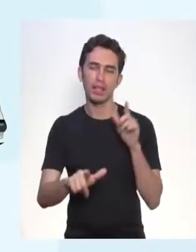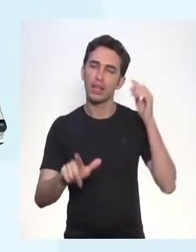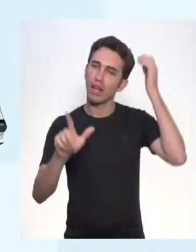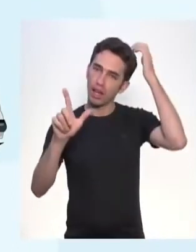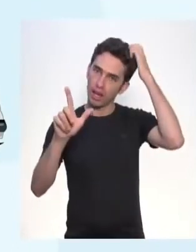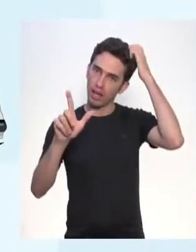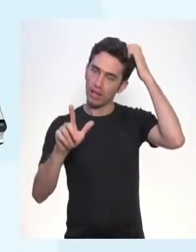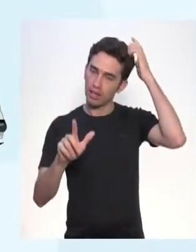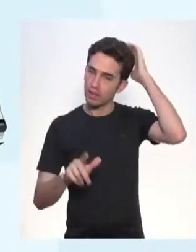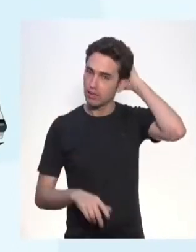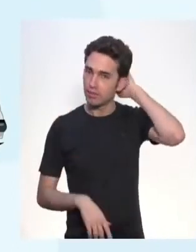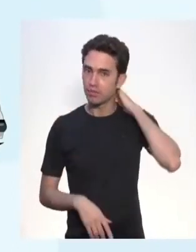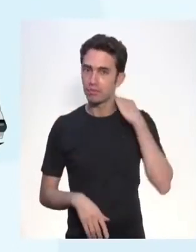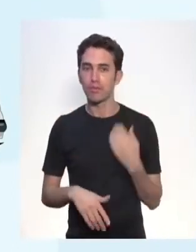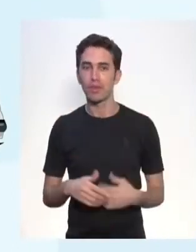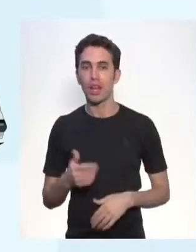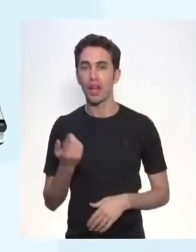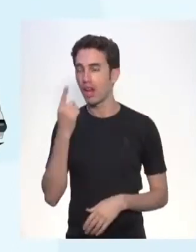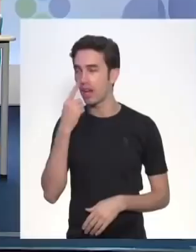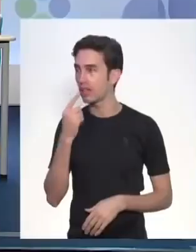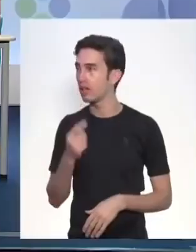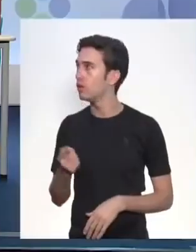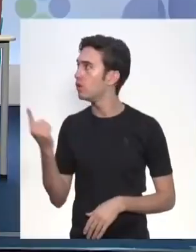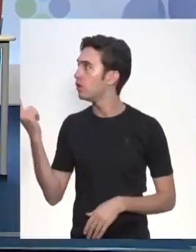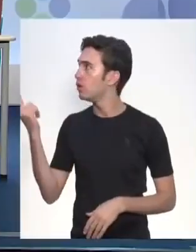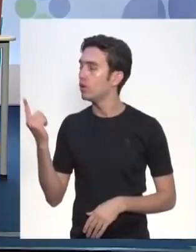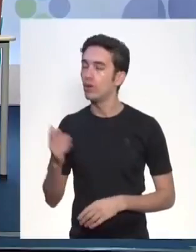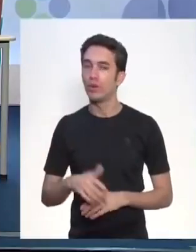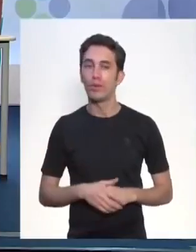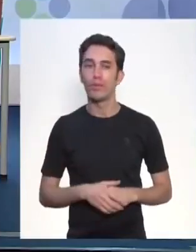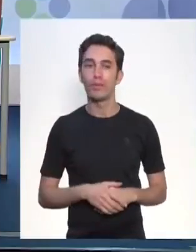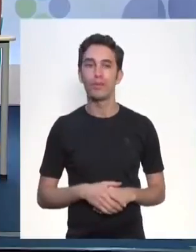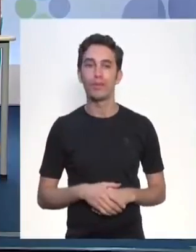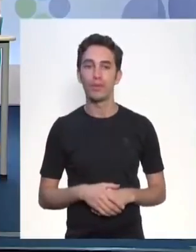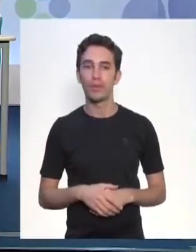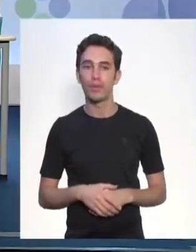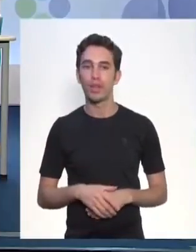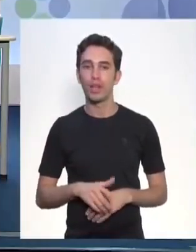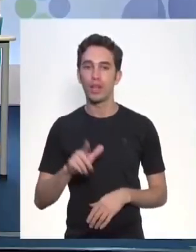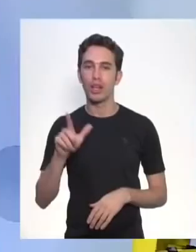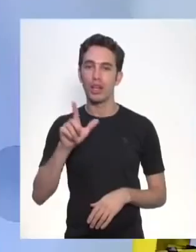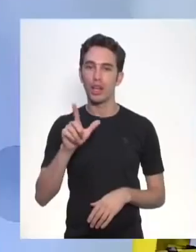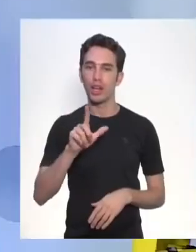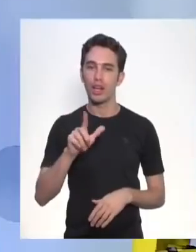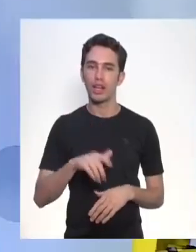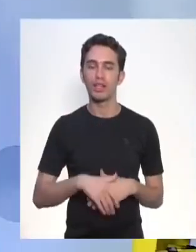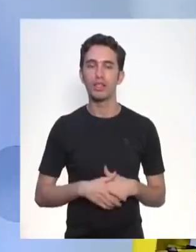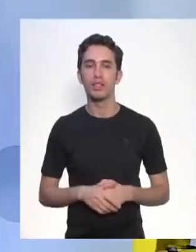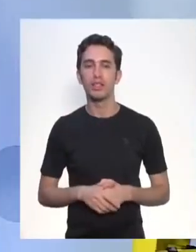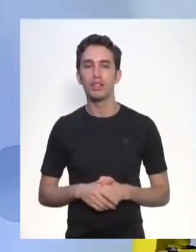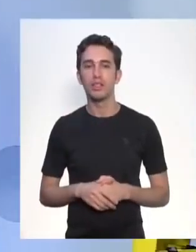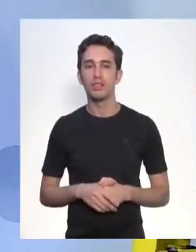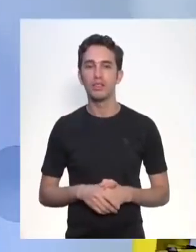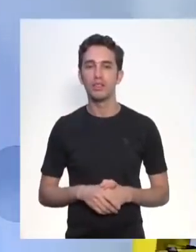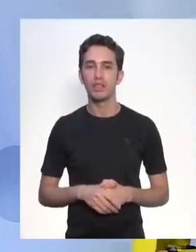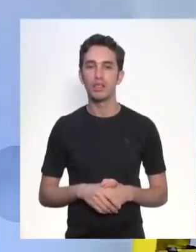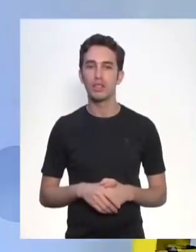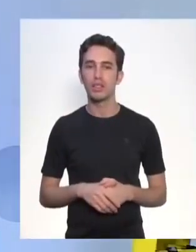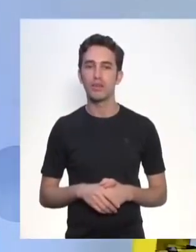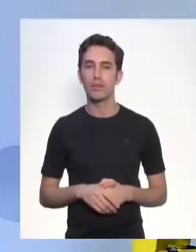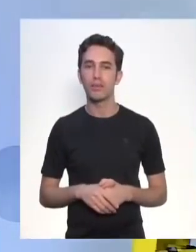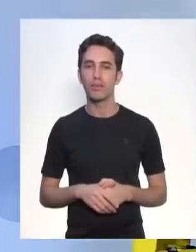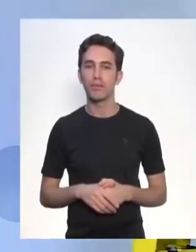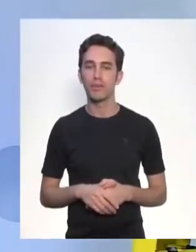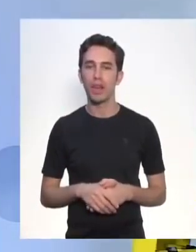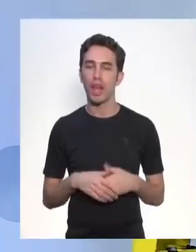sim, problema pode. nenhum, né? A própria questão aí, né? A gente consegue... G de gasolina. G de gasolina, C de combustível, sem muitos problemas. Ah, professor,